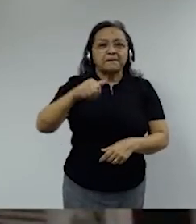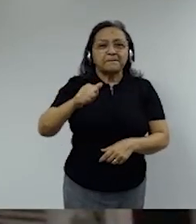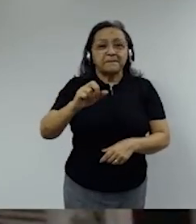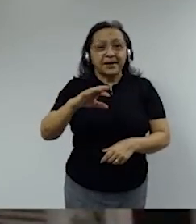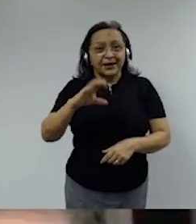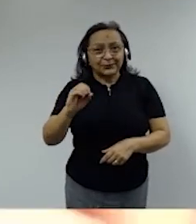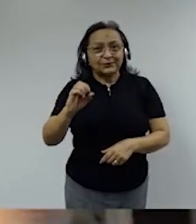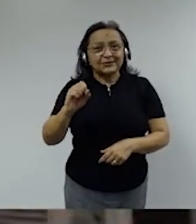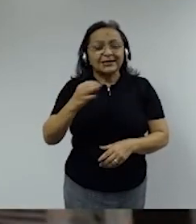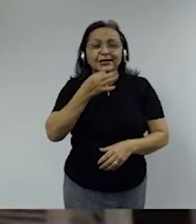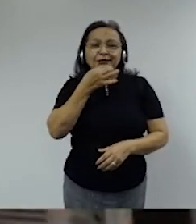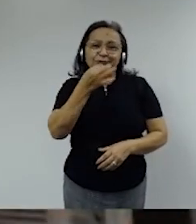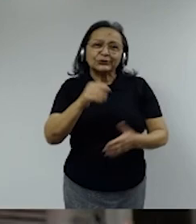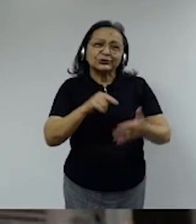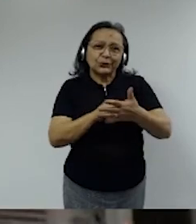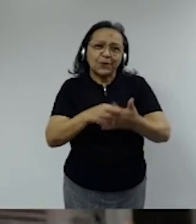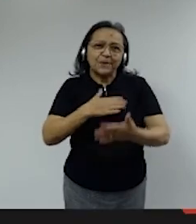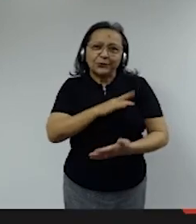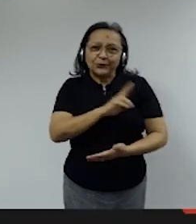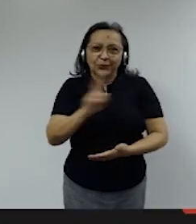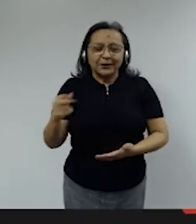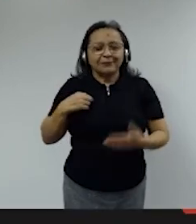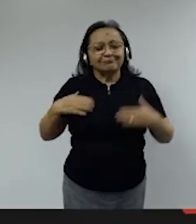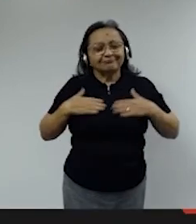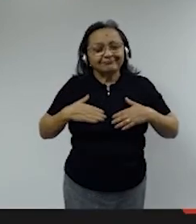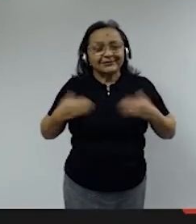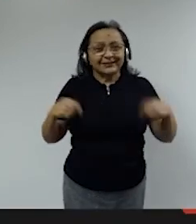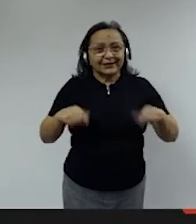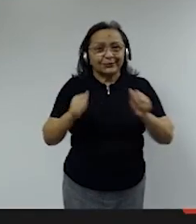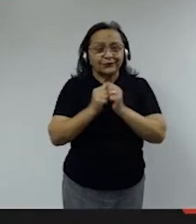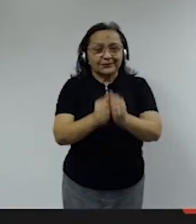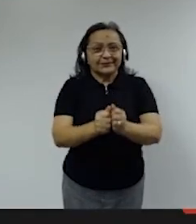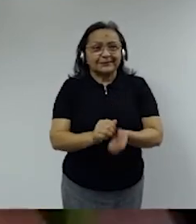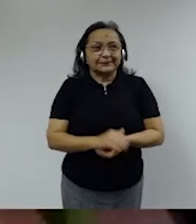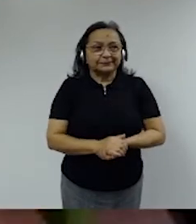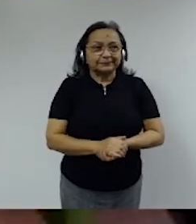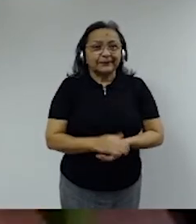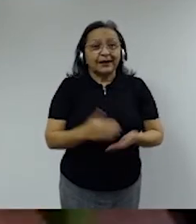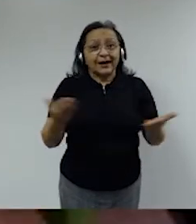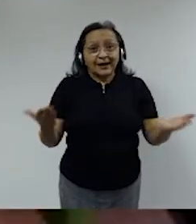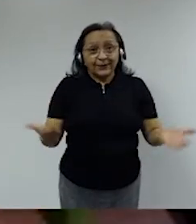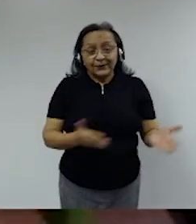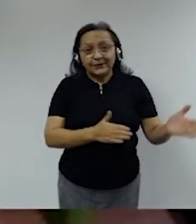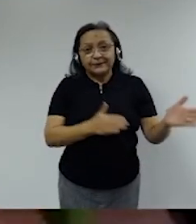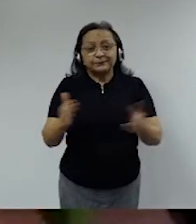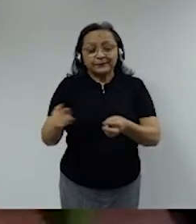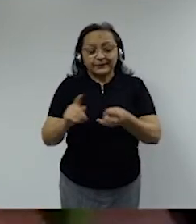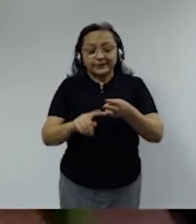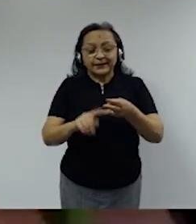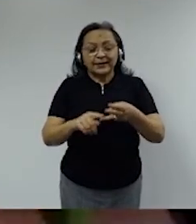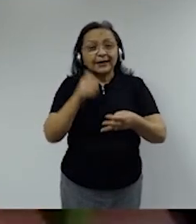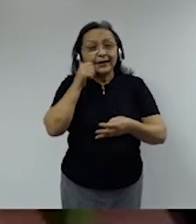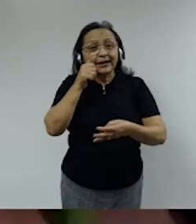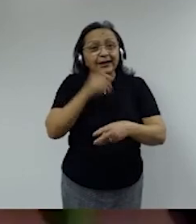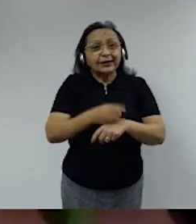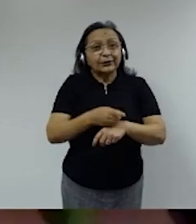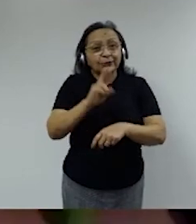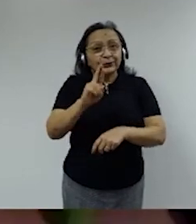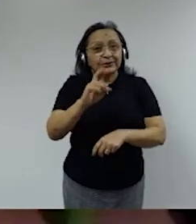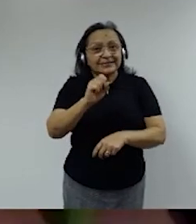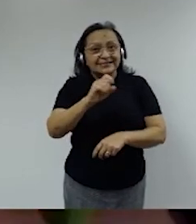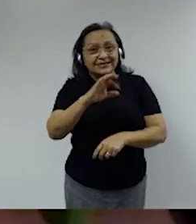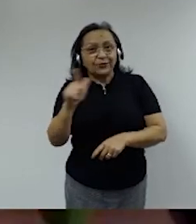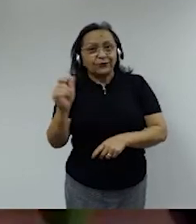imenso privilégio estar aqui com todos vocês. Satisfação, doutor Luciano. Por fim, então, doutora Silvia, suas considerações